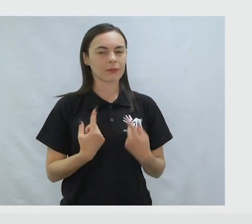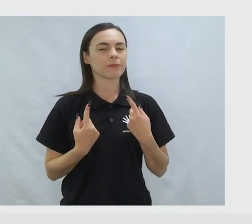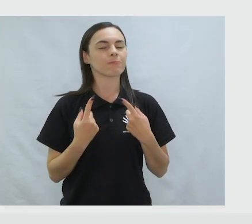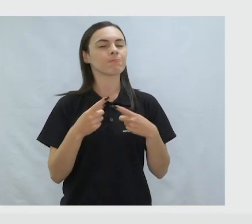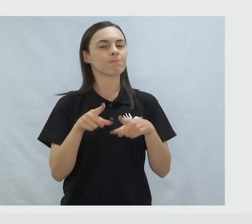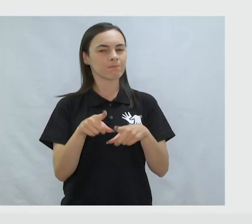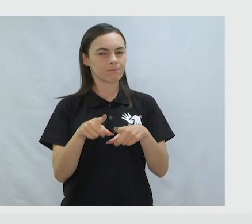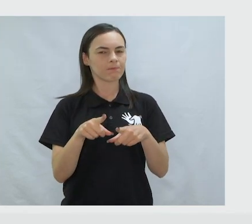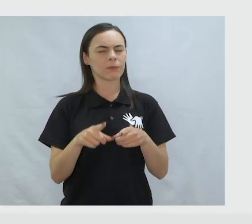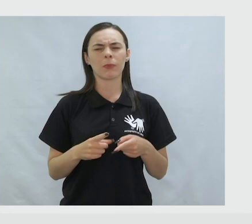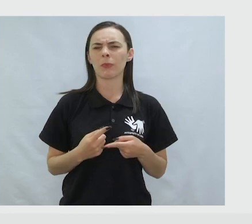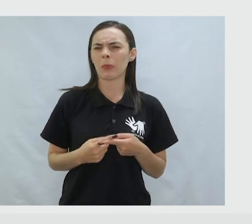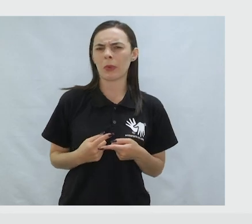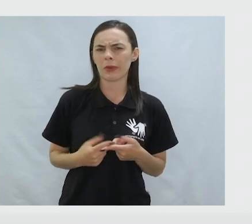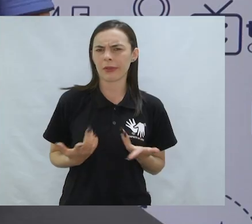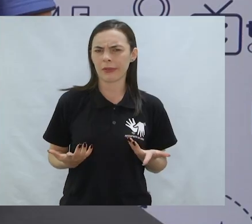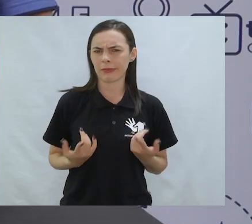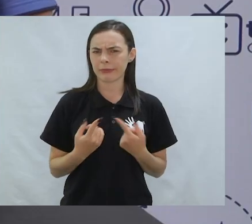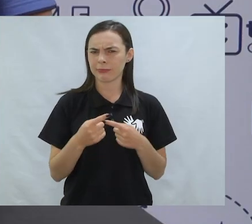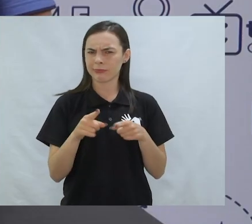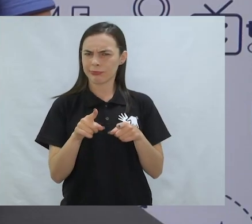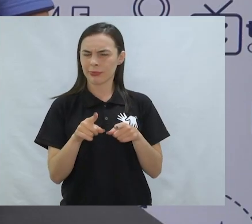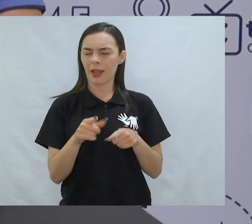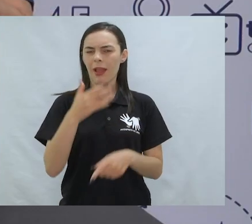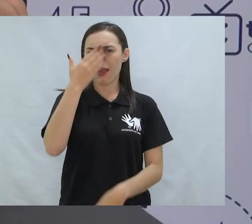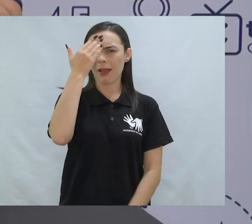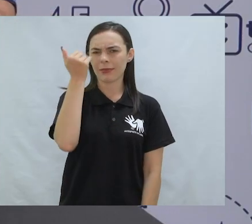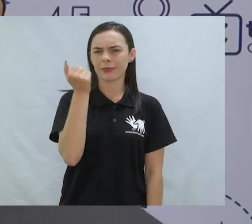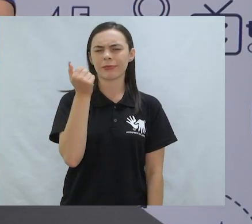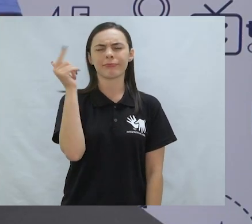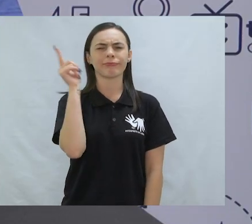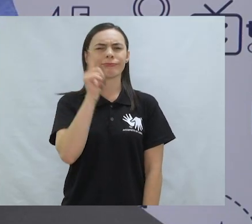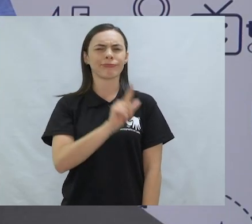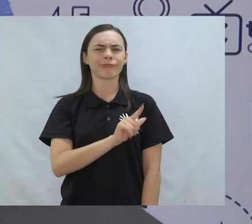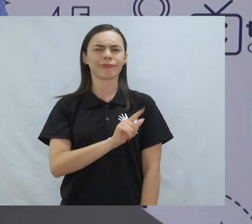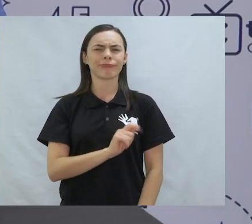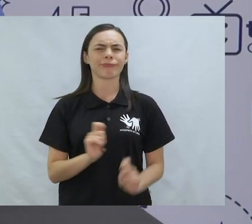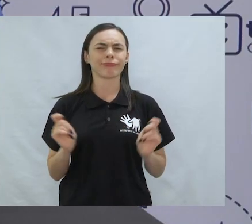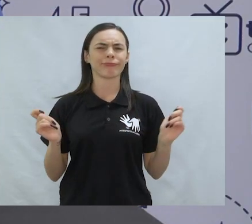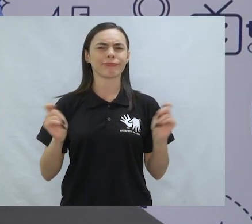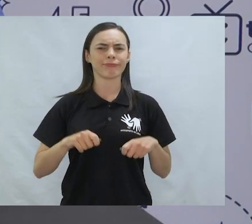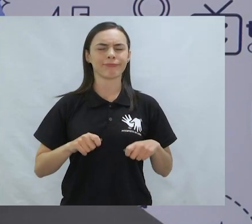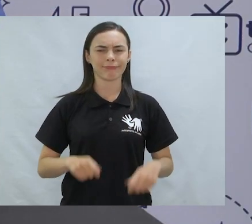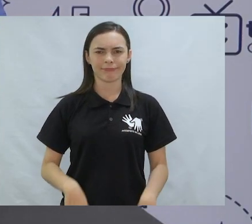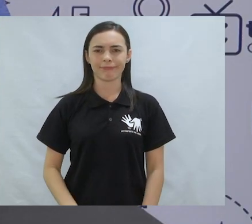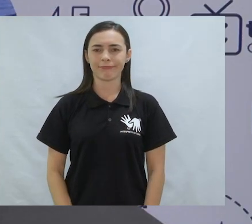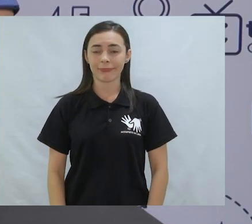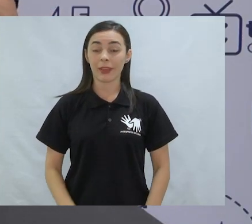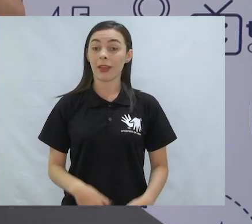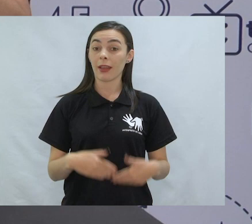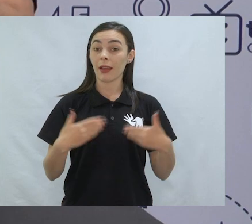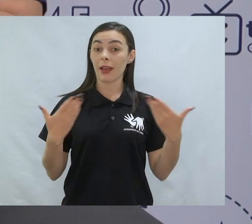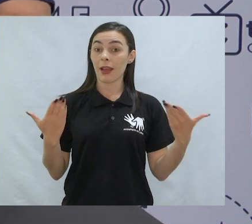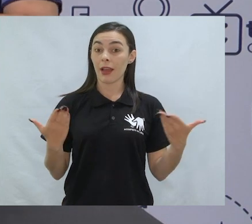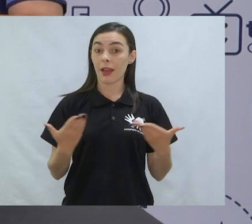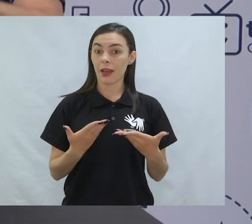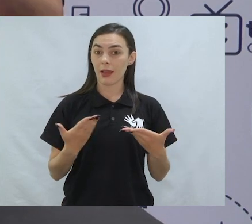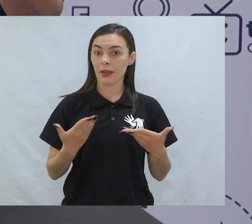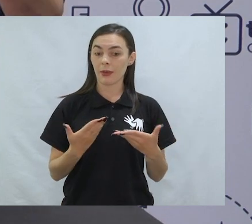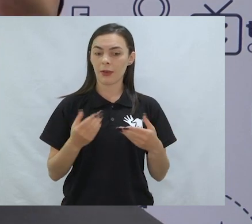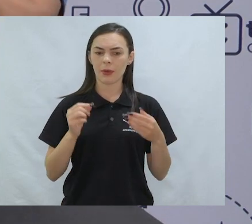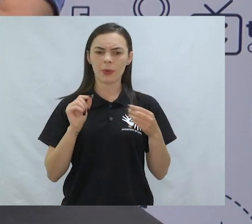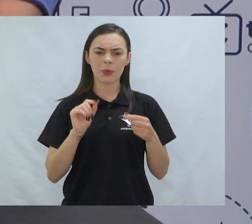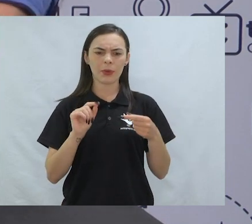te desafiar. E sabe por que a gente vai te desafiar? Porque a gente sabe que você consegue, ok? Então agora,